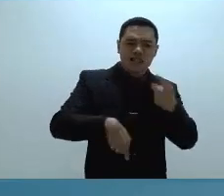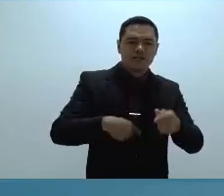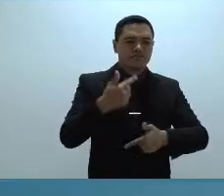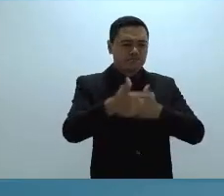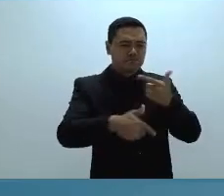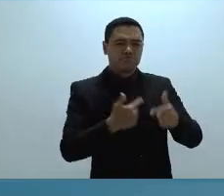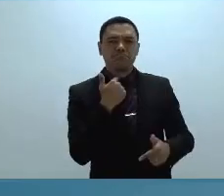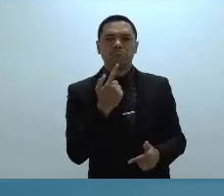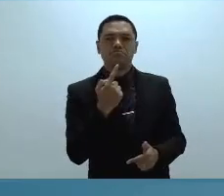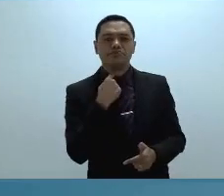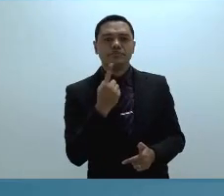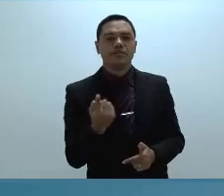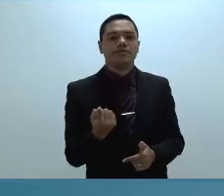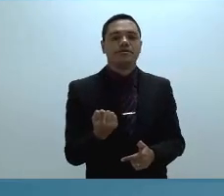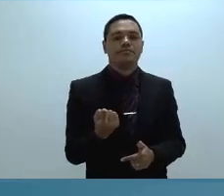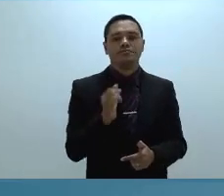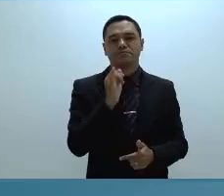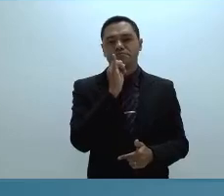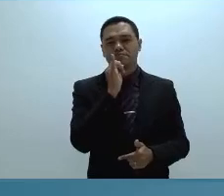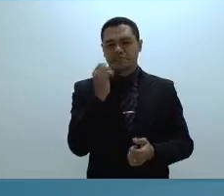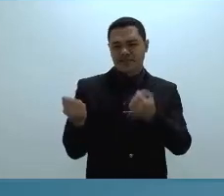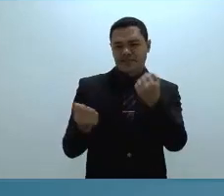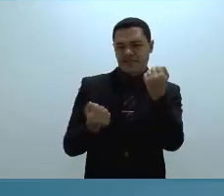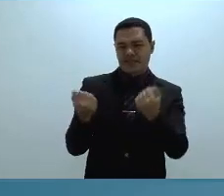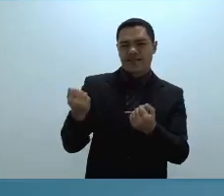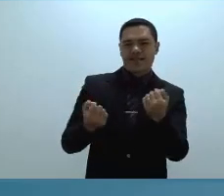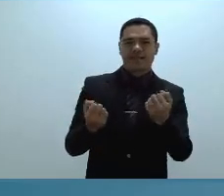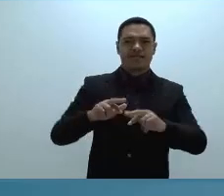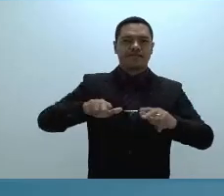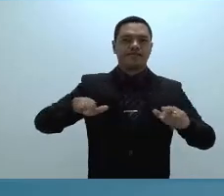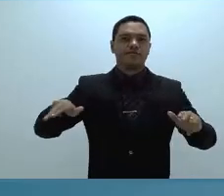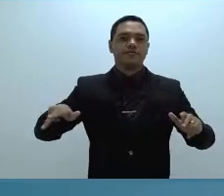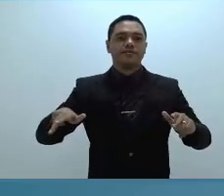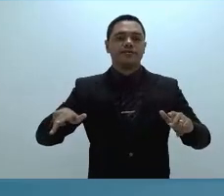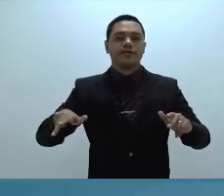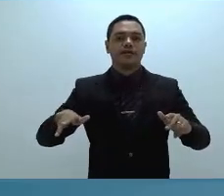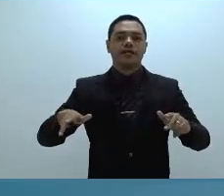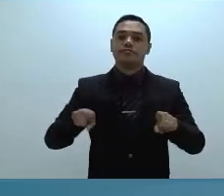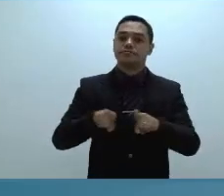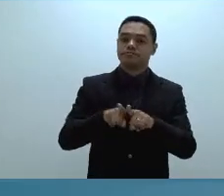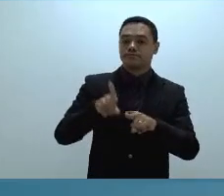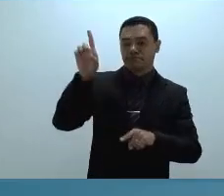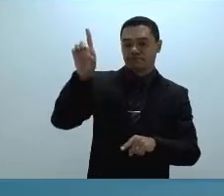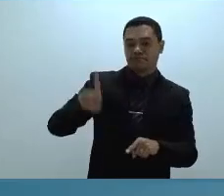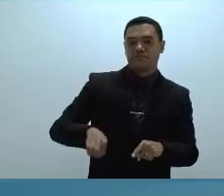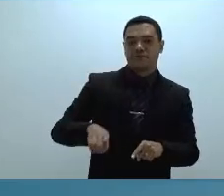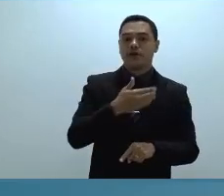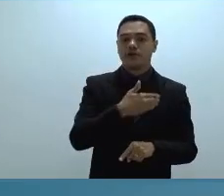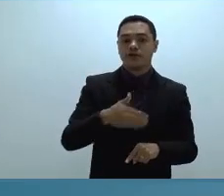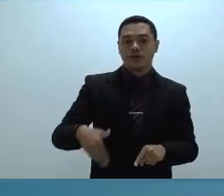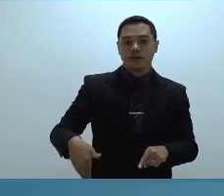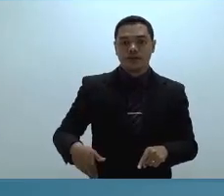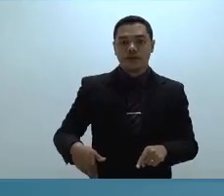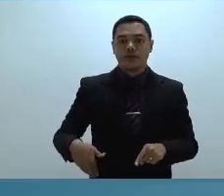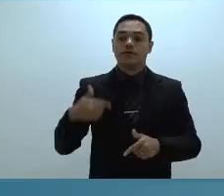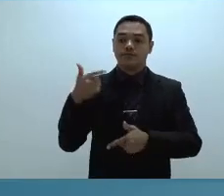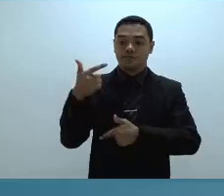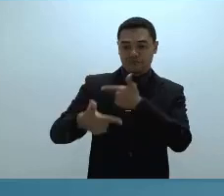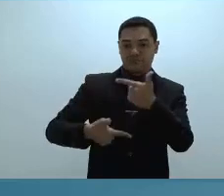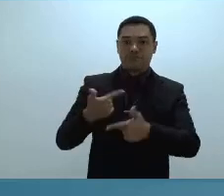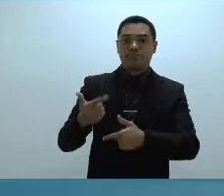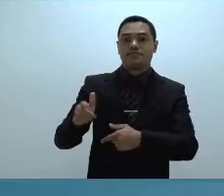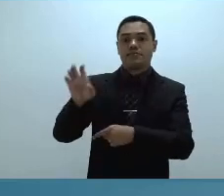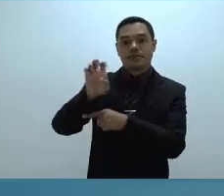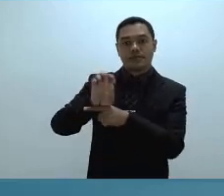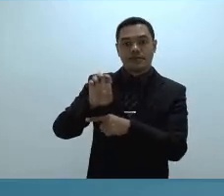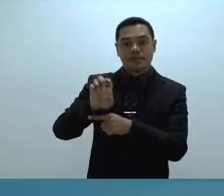táxi de passageiros, e quando os insumos para a prestação de atividades de interesse público são constitucionalmente definidos como bens estatais, por